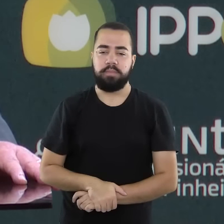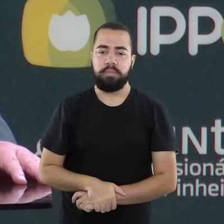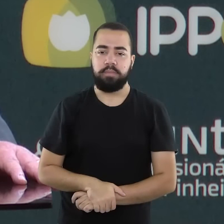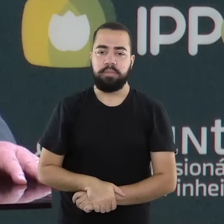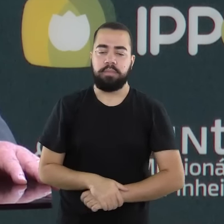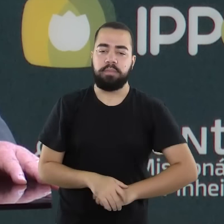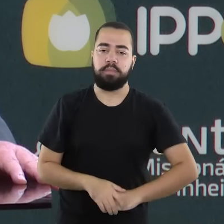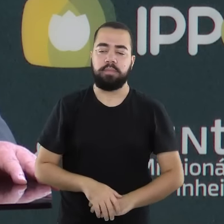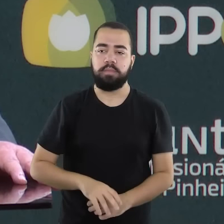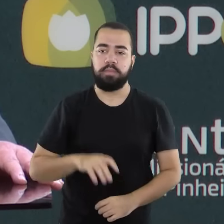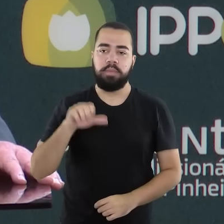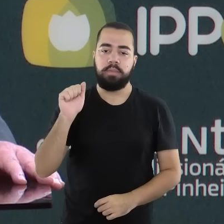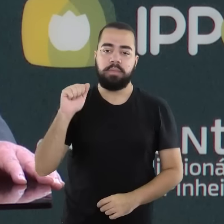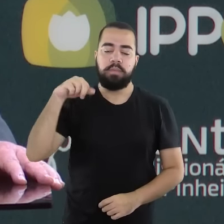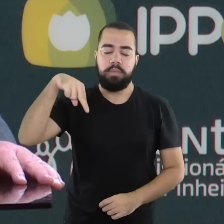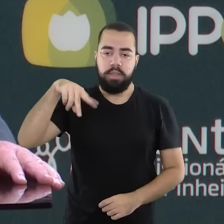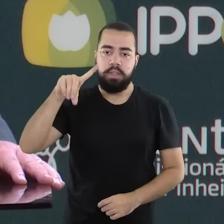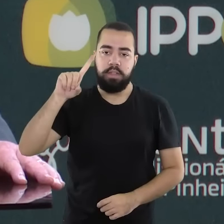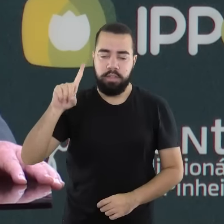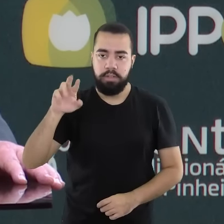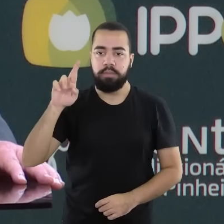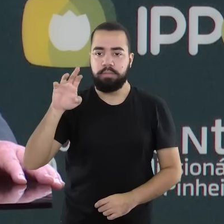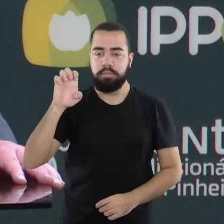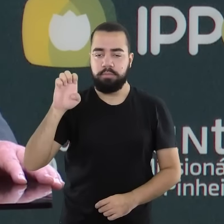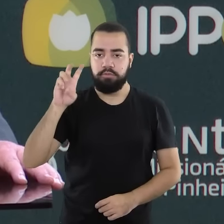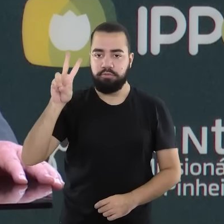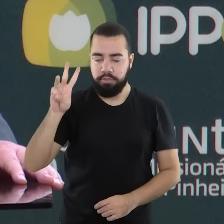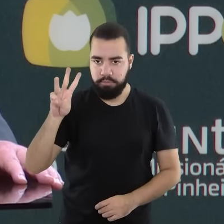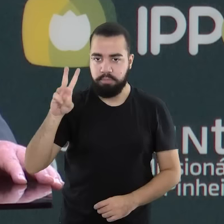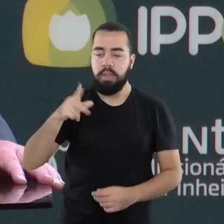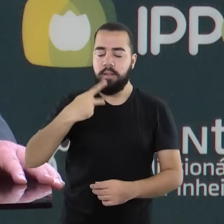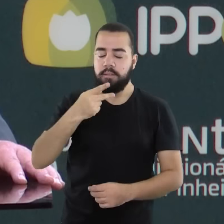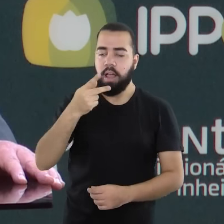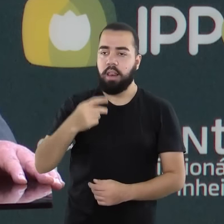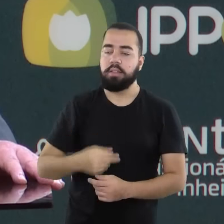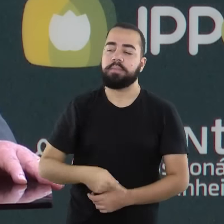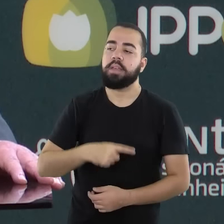André Murray, ele diz: o Espírito me ensina a entregar a minha vontade ao Pai.